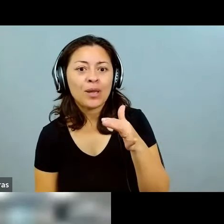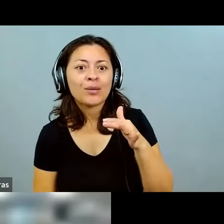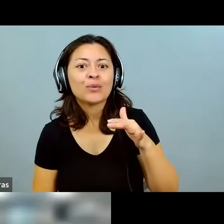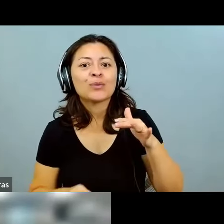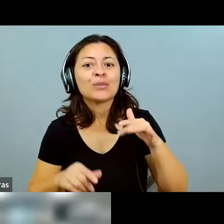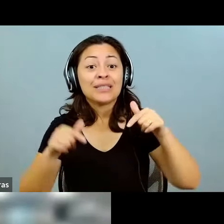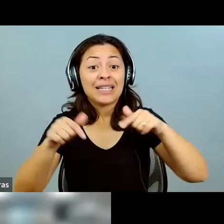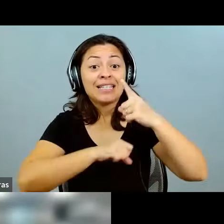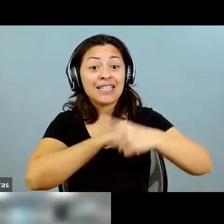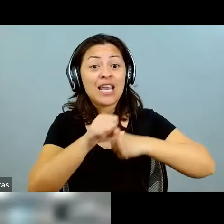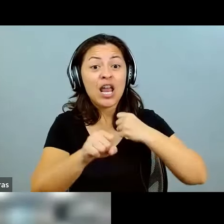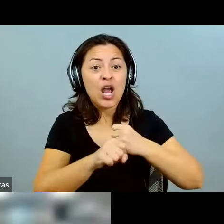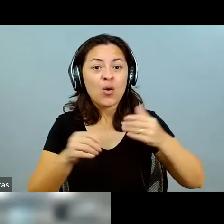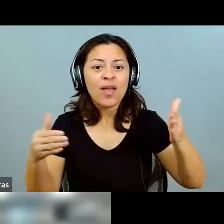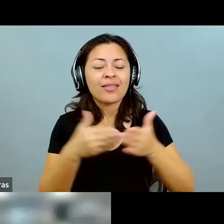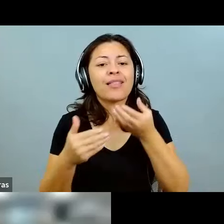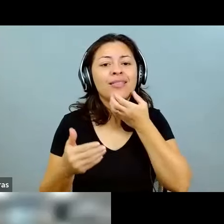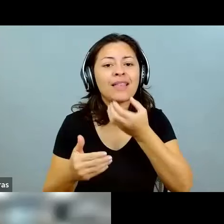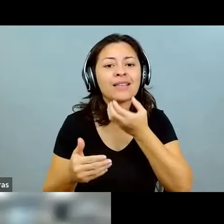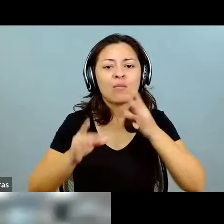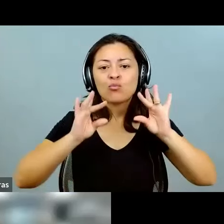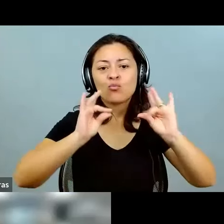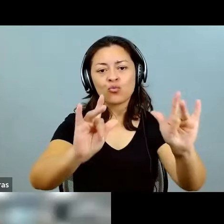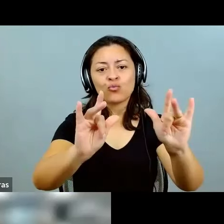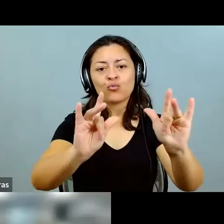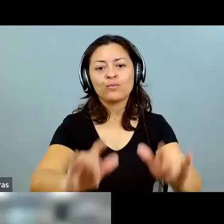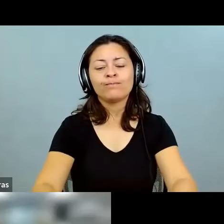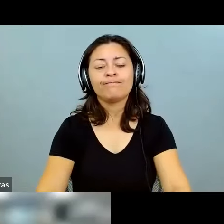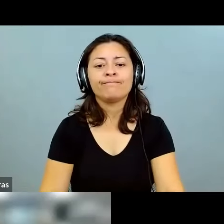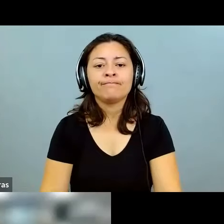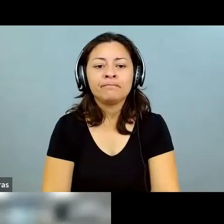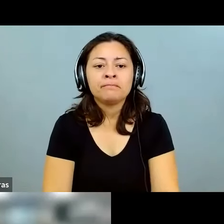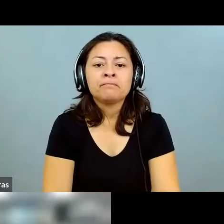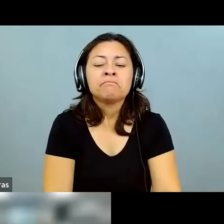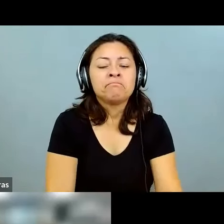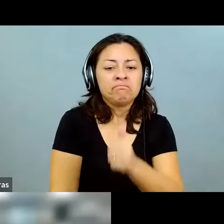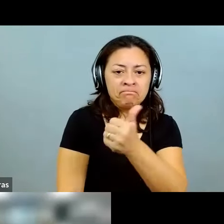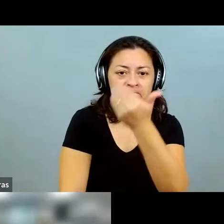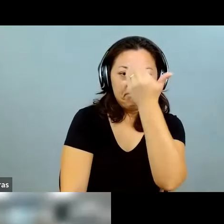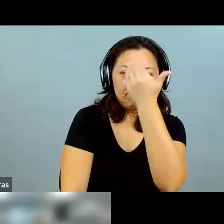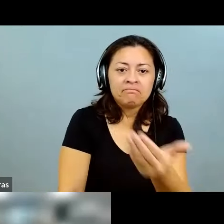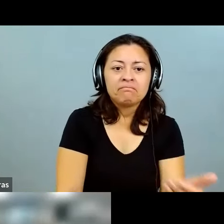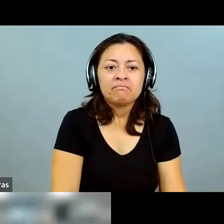dentro do ano ainda legal Muito obrigado pavot